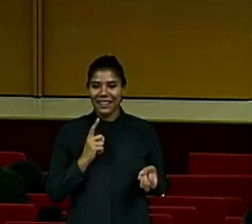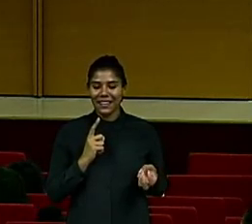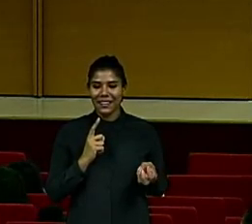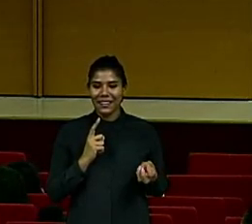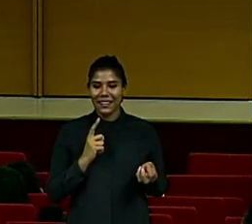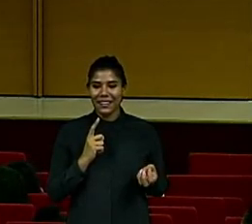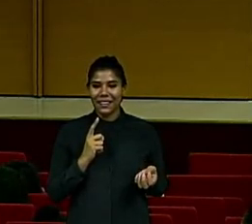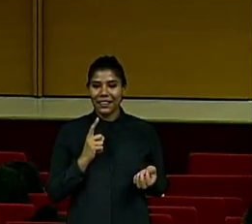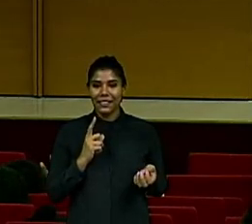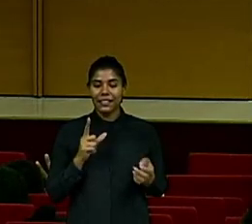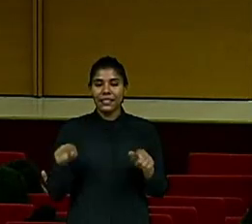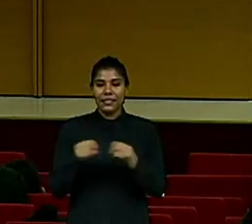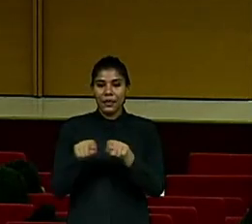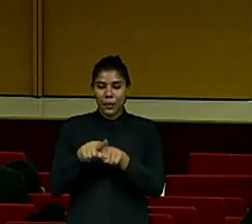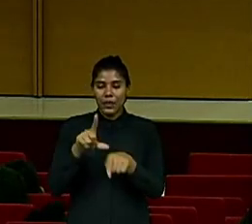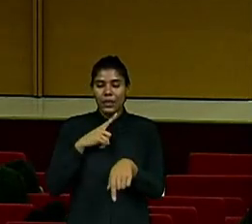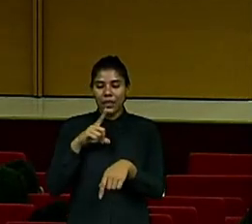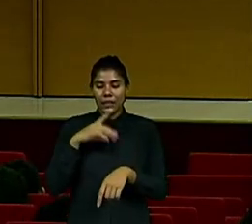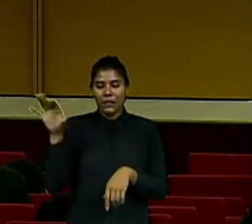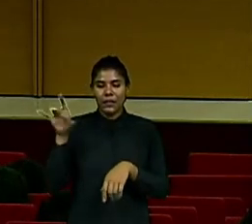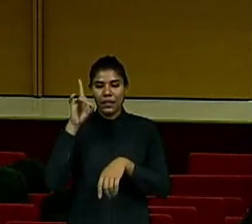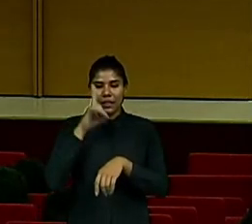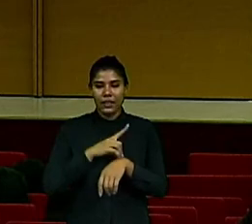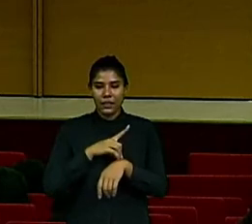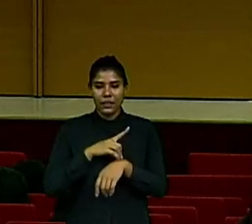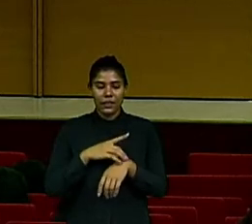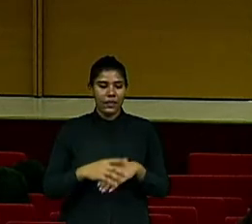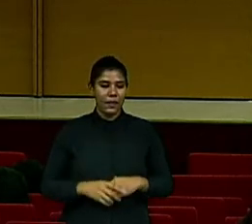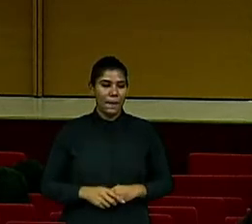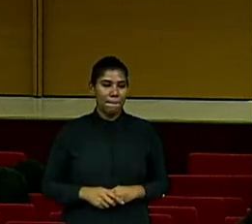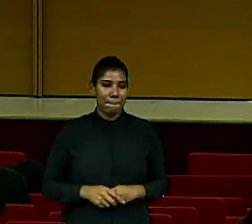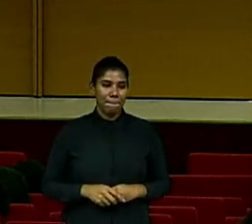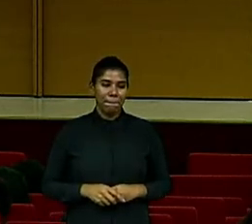ele também teve dengue Oi querida